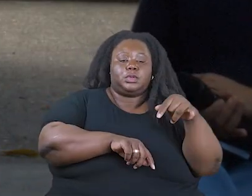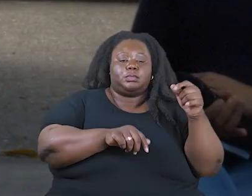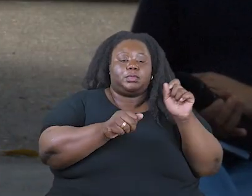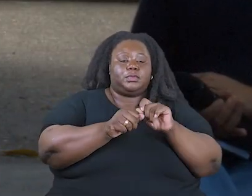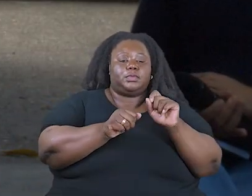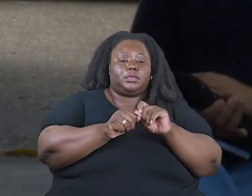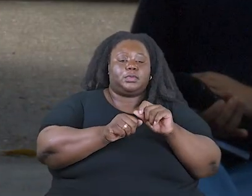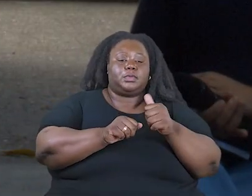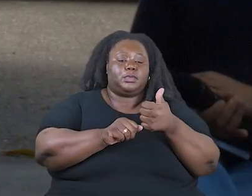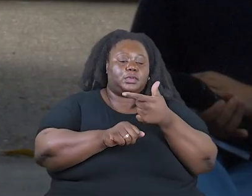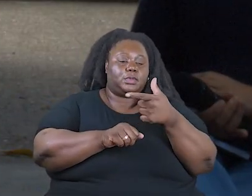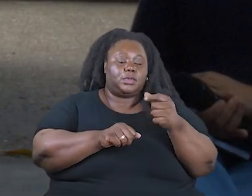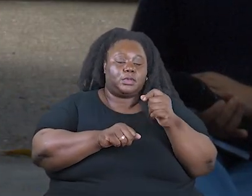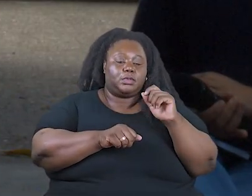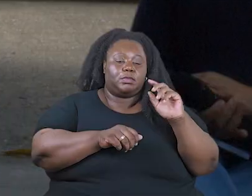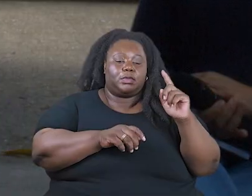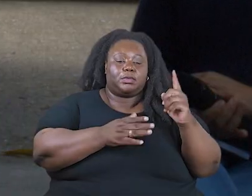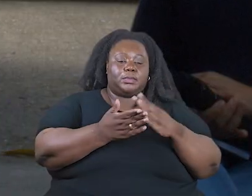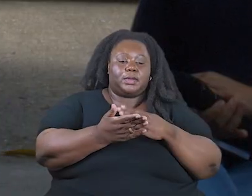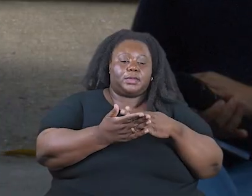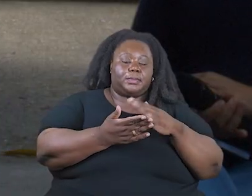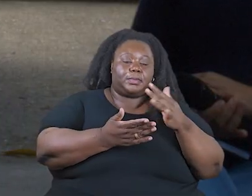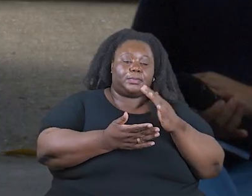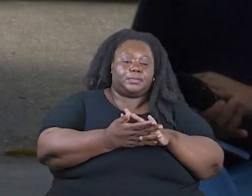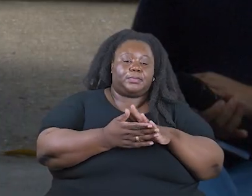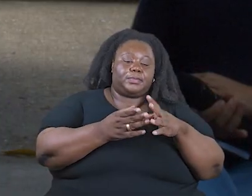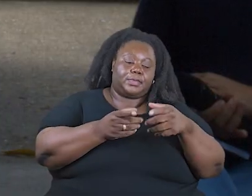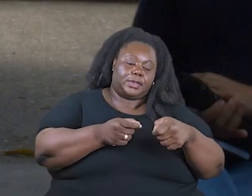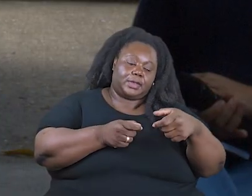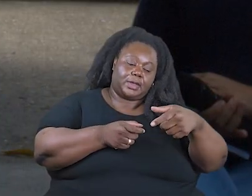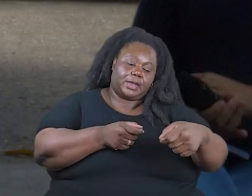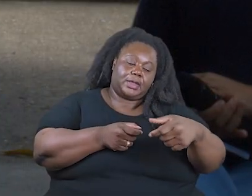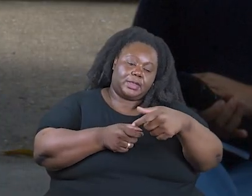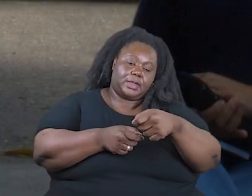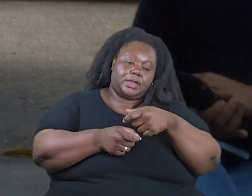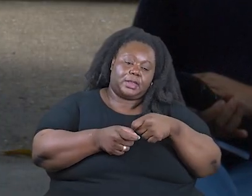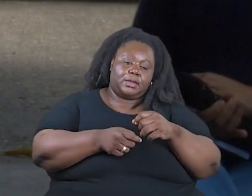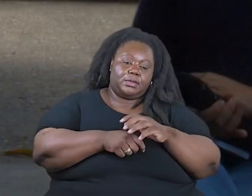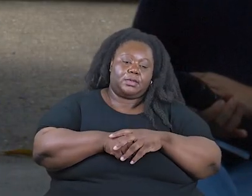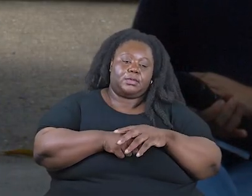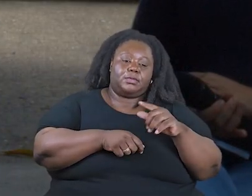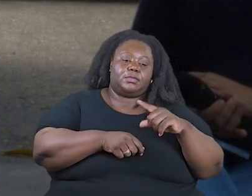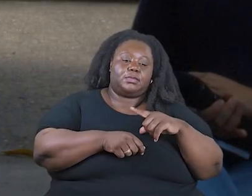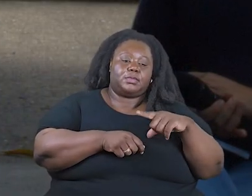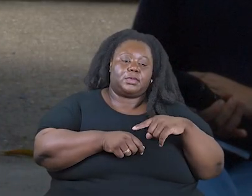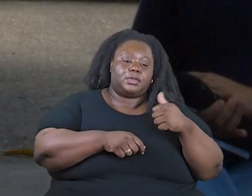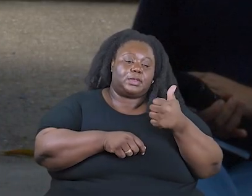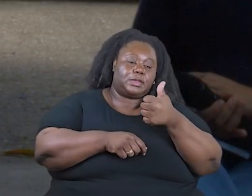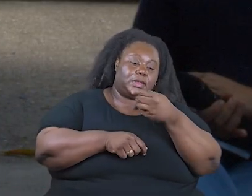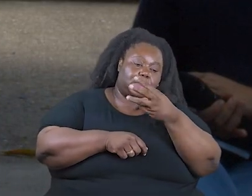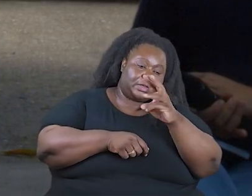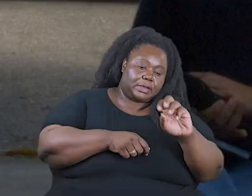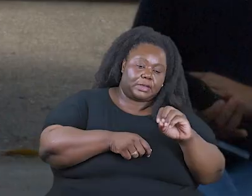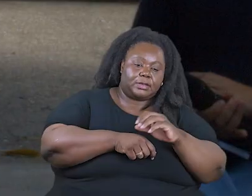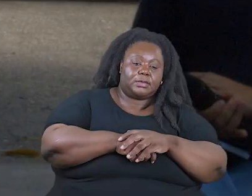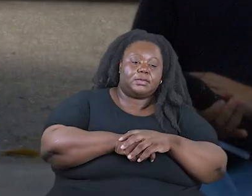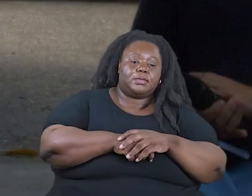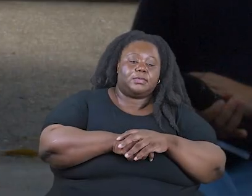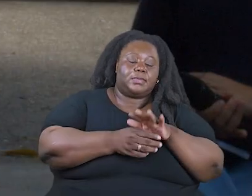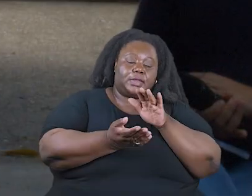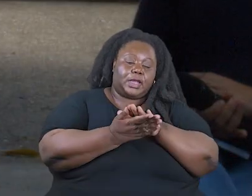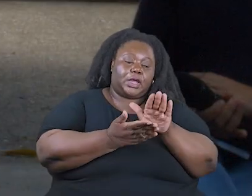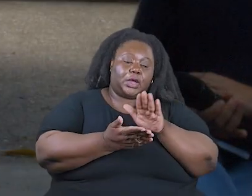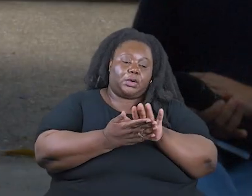fizeram pilhas de 120 páginas, mais ou menos, e encadernaram. Então você tem uma tiragem de